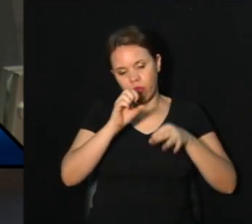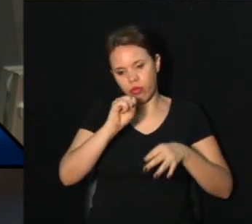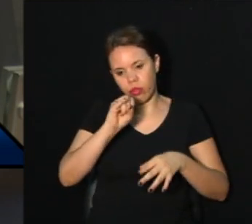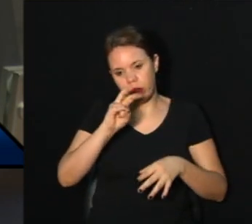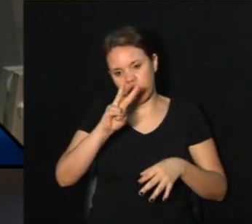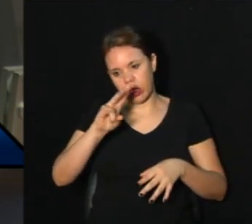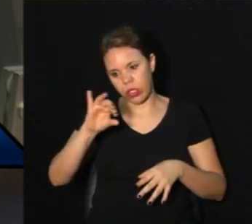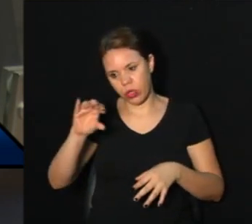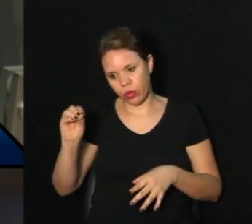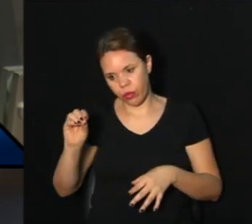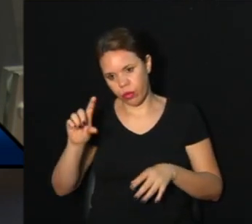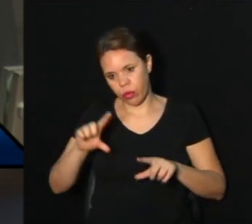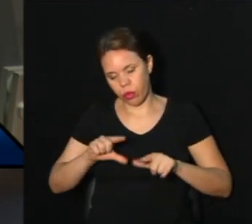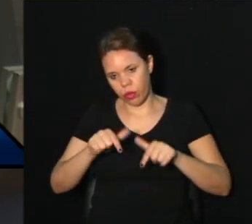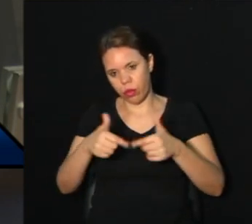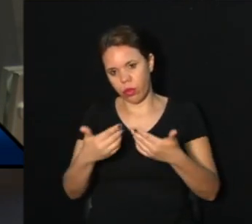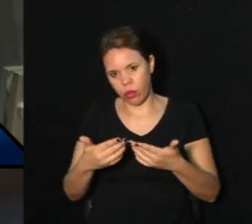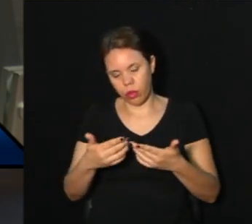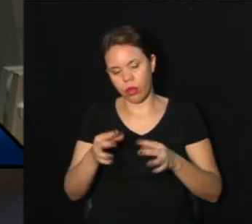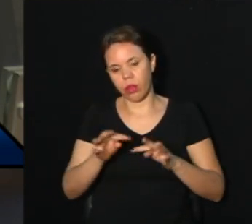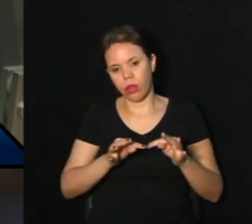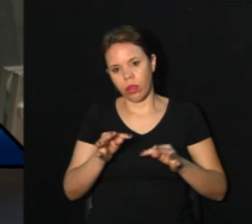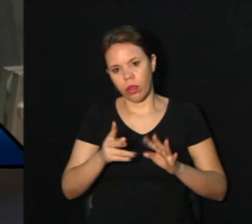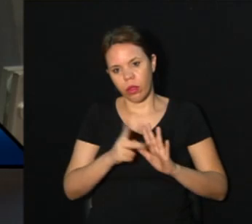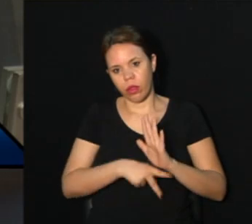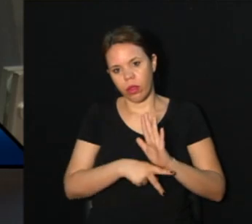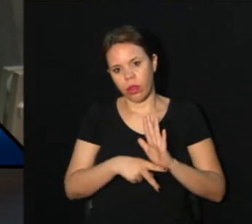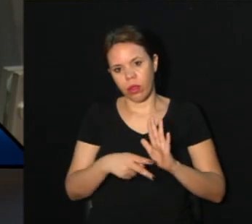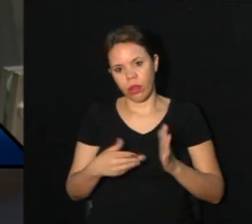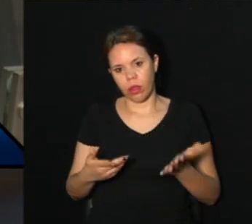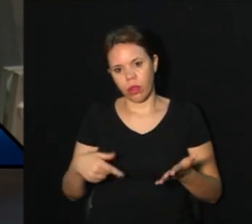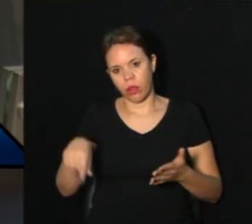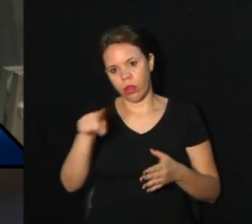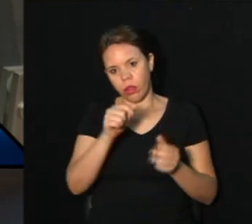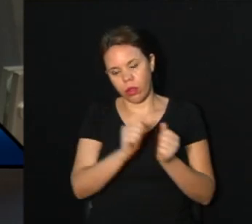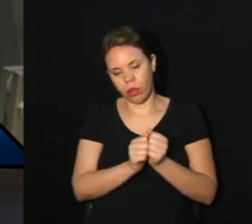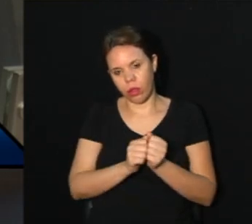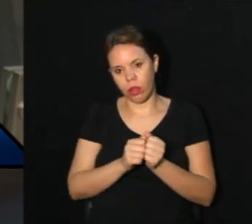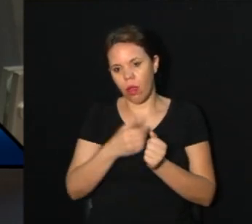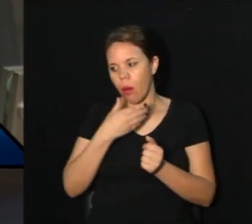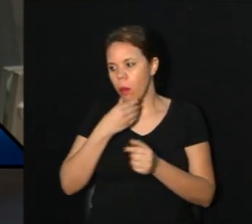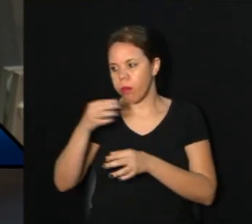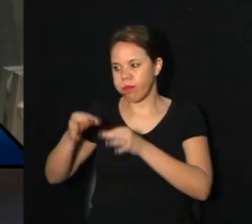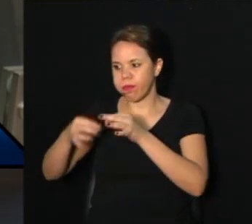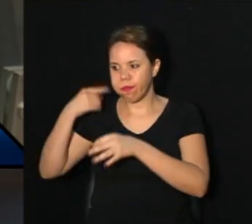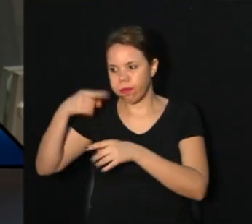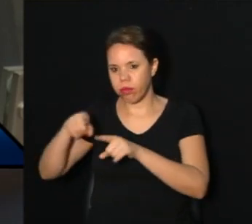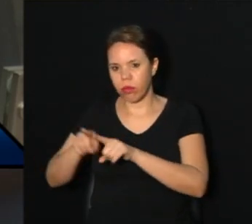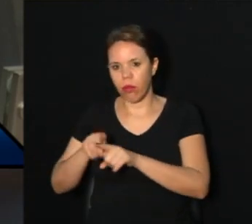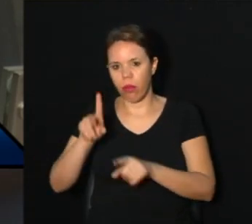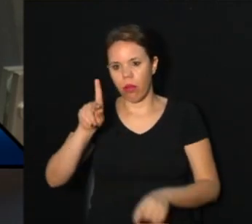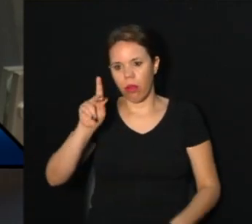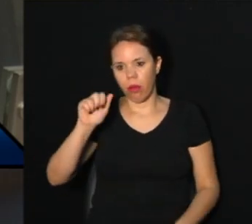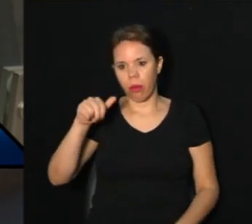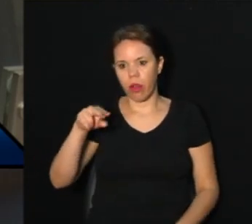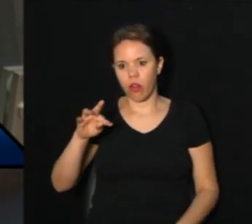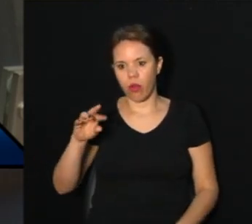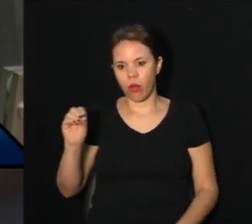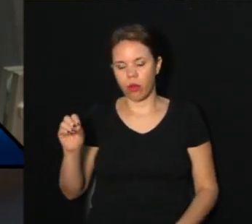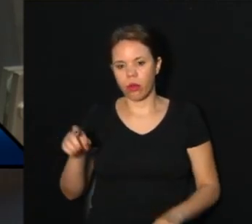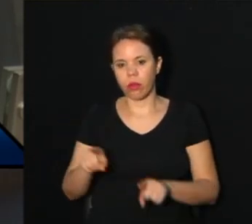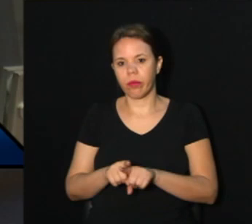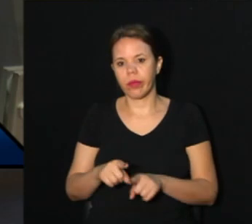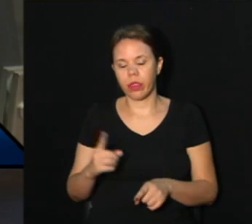início a toda essa tratativa com vocês, procuradores, e ao Panuto, que,